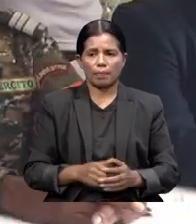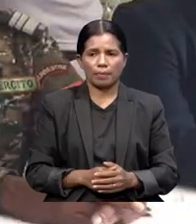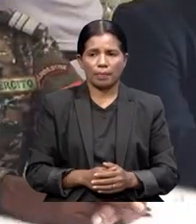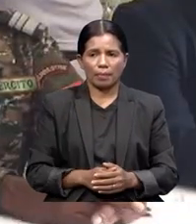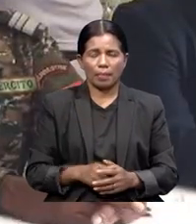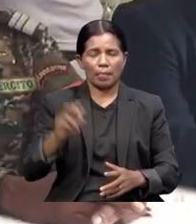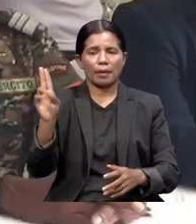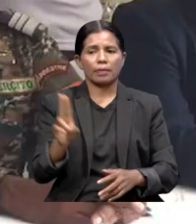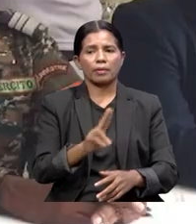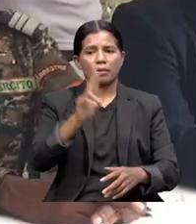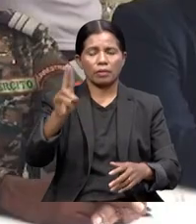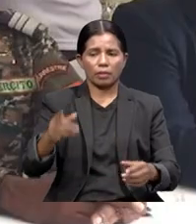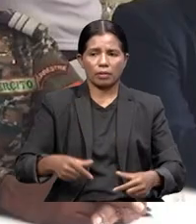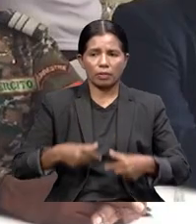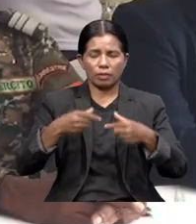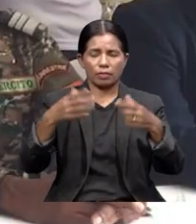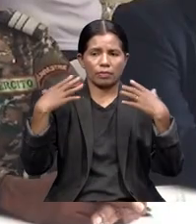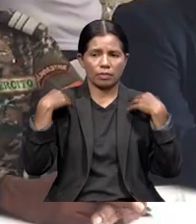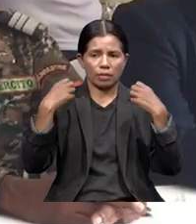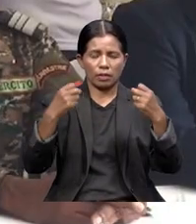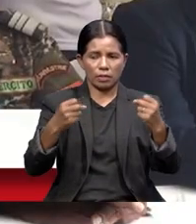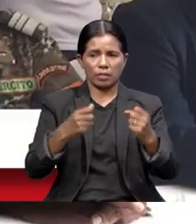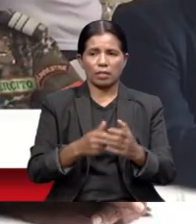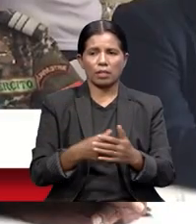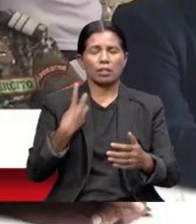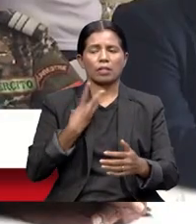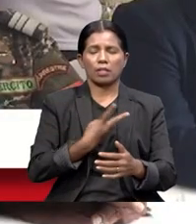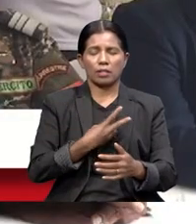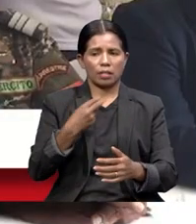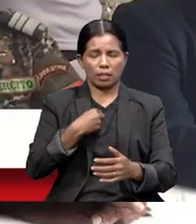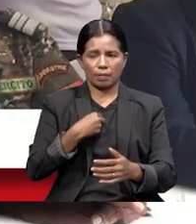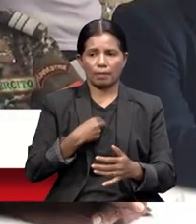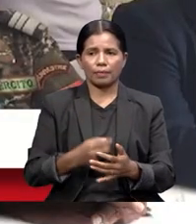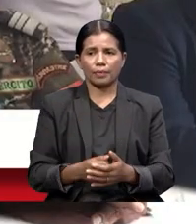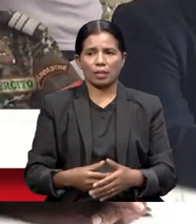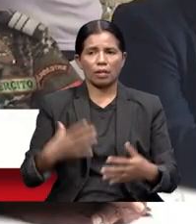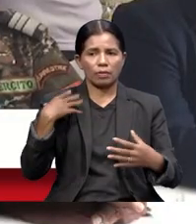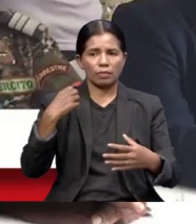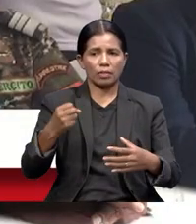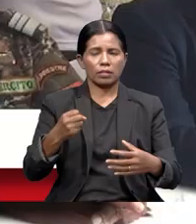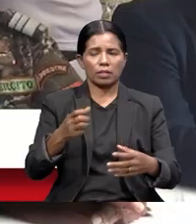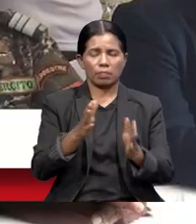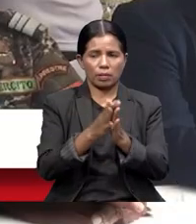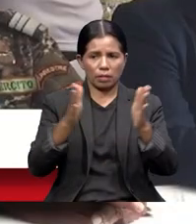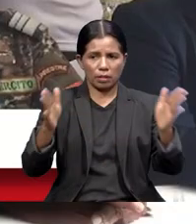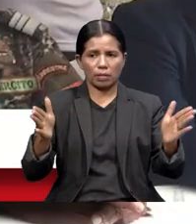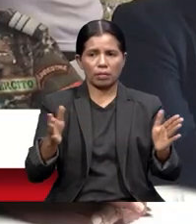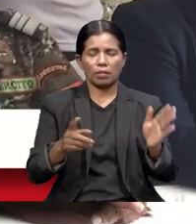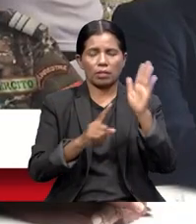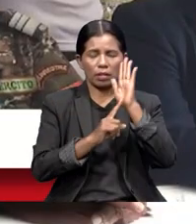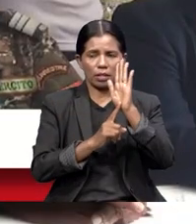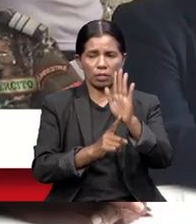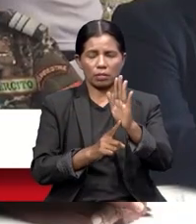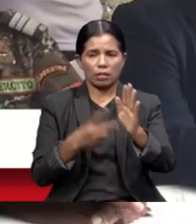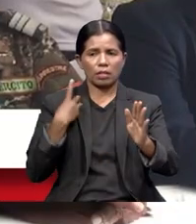Unidade, mak força itanian. Força na bem caas, hodi hatudo